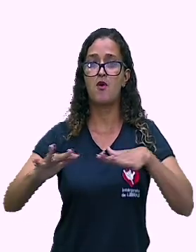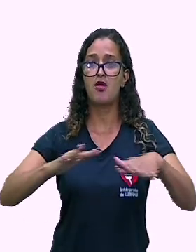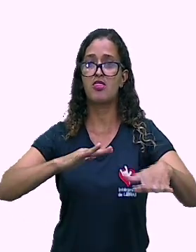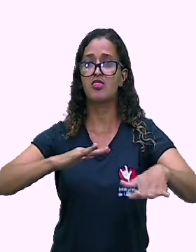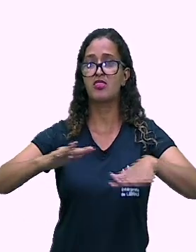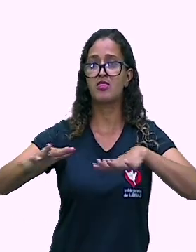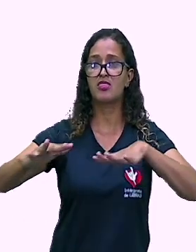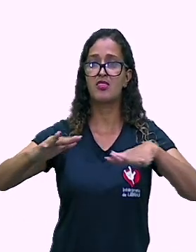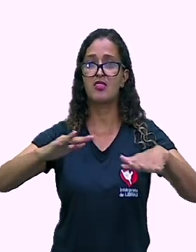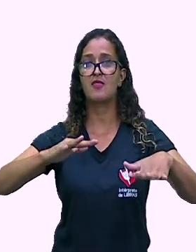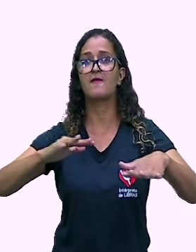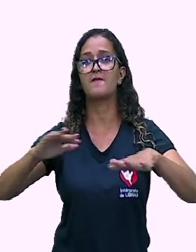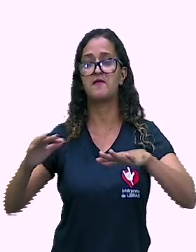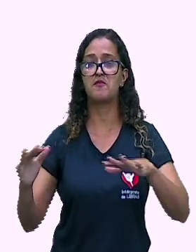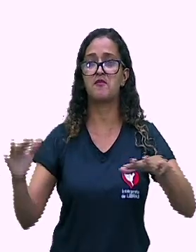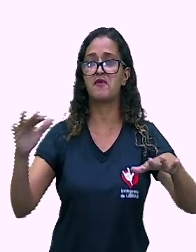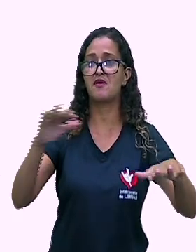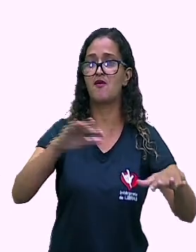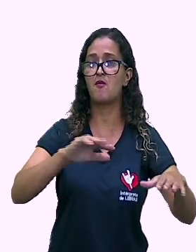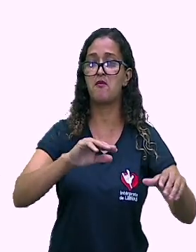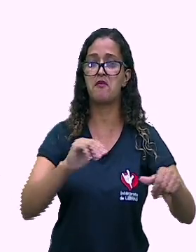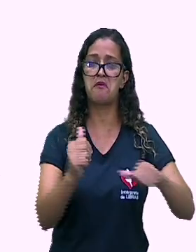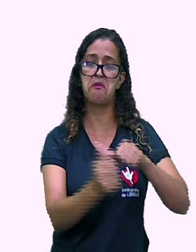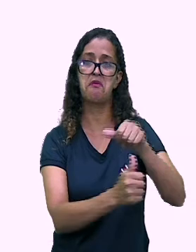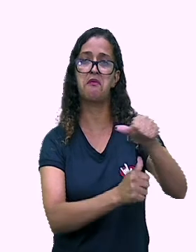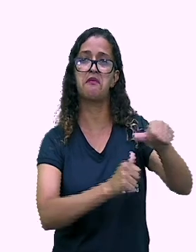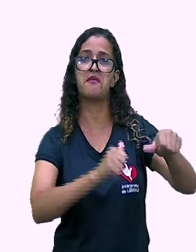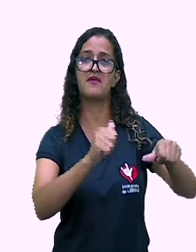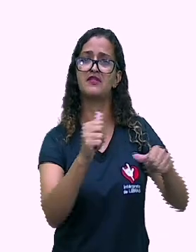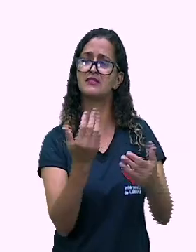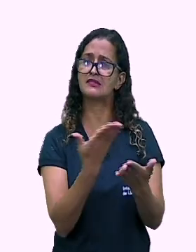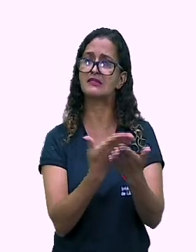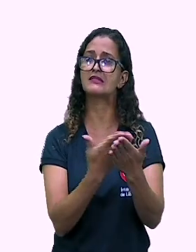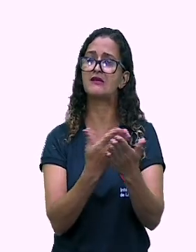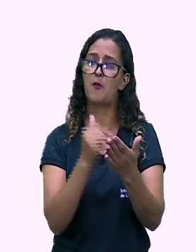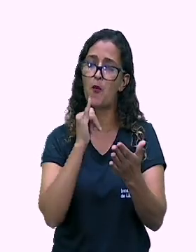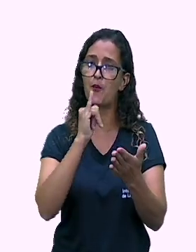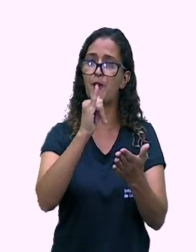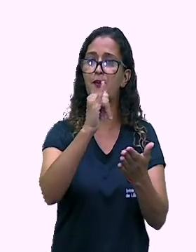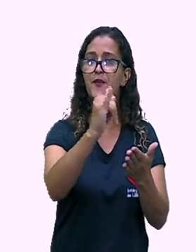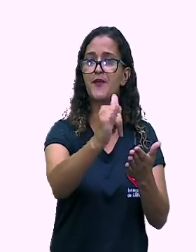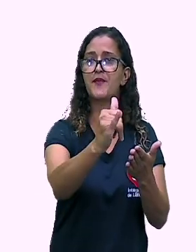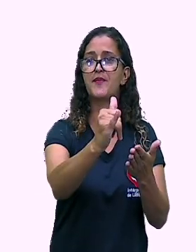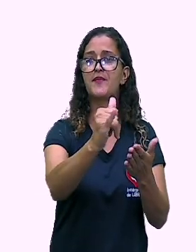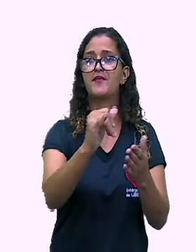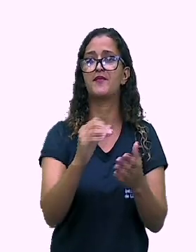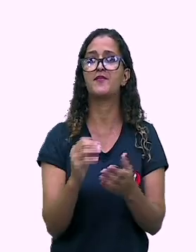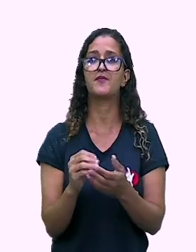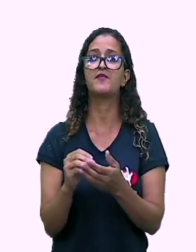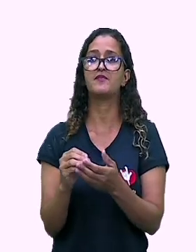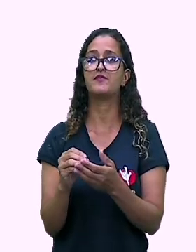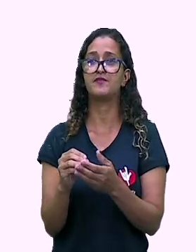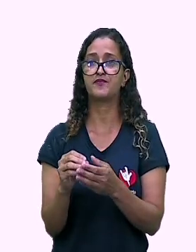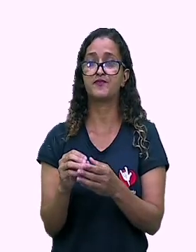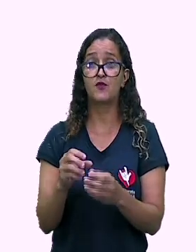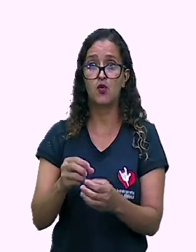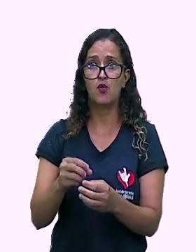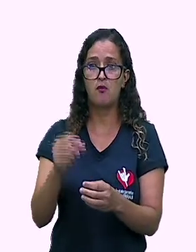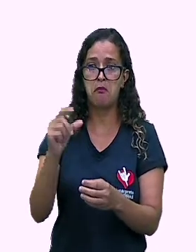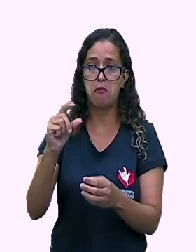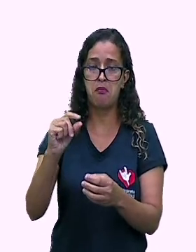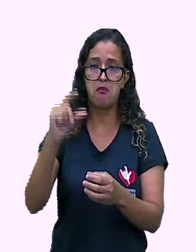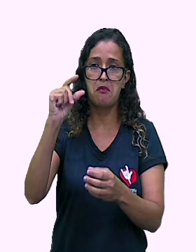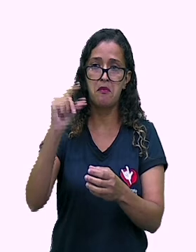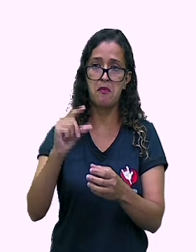de reversibilidade. Nós já falamos em aula anterior. A mola, quando nós pressionamos uma